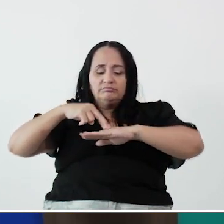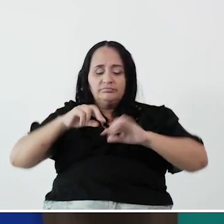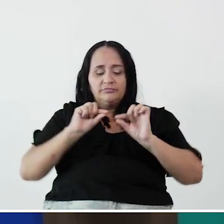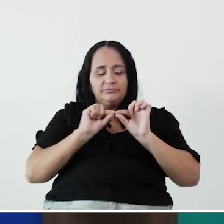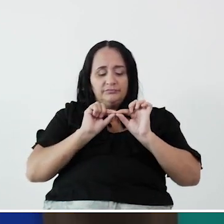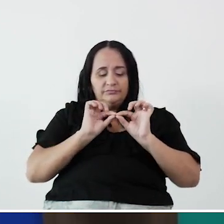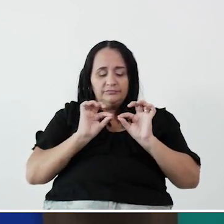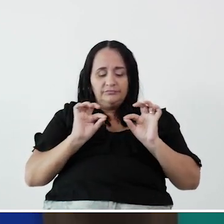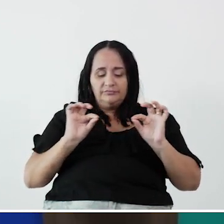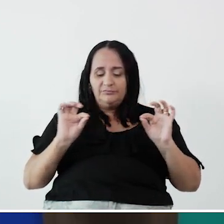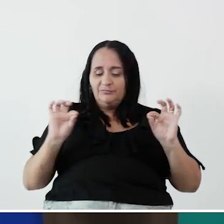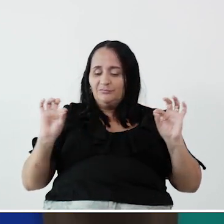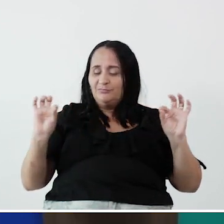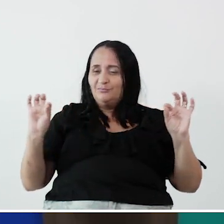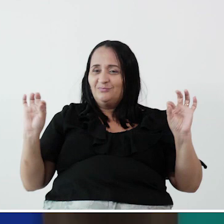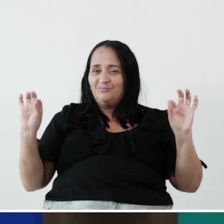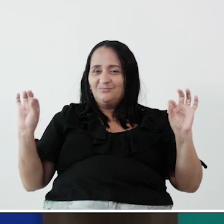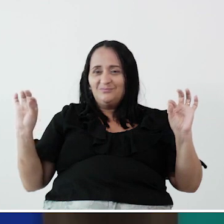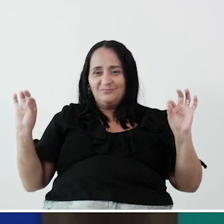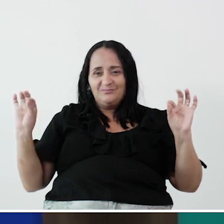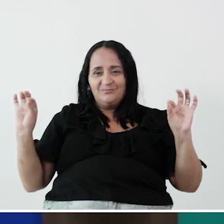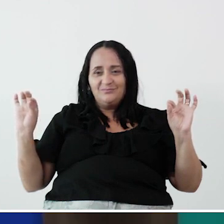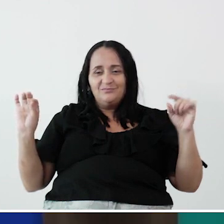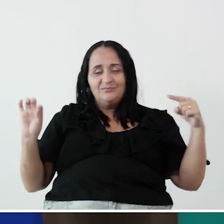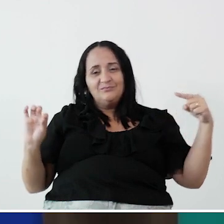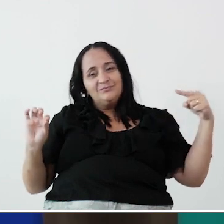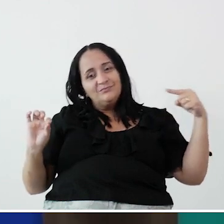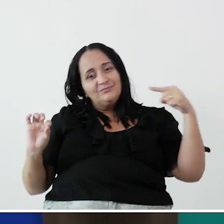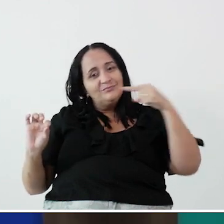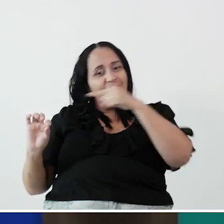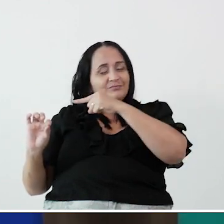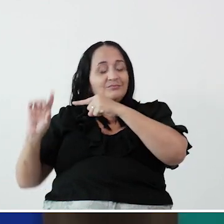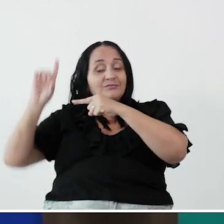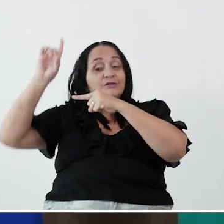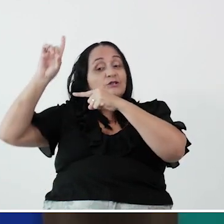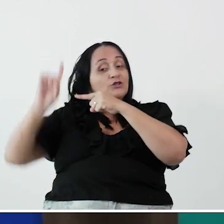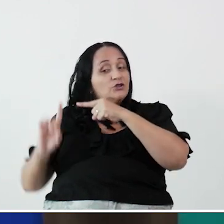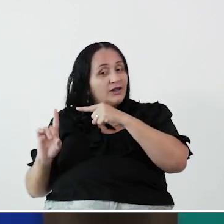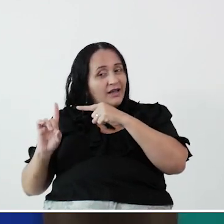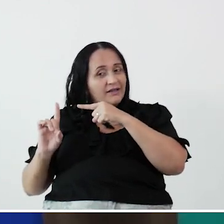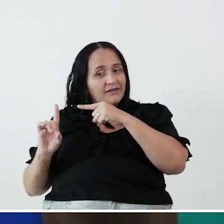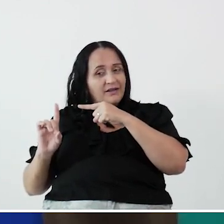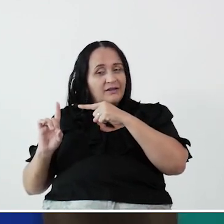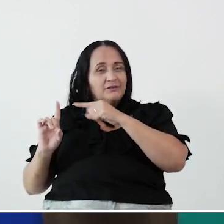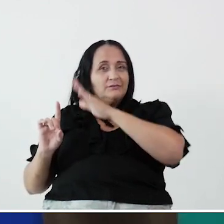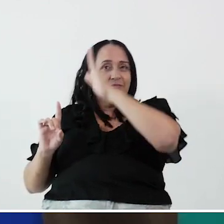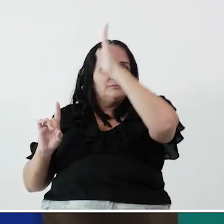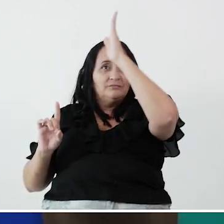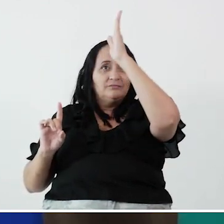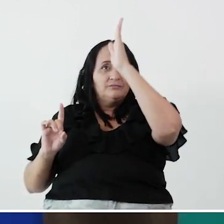numérica orientada para a direita, no centro eu marco o número